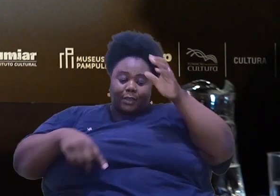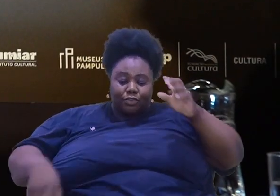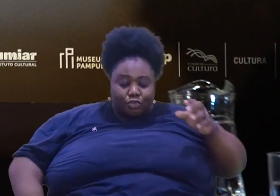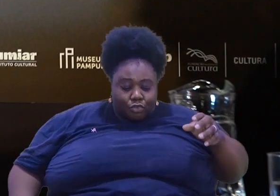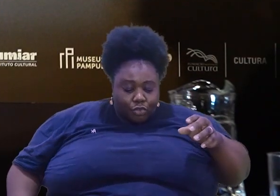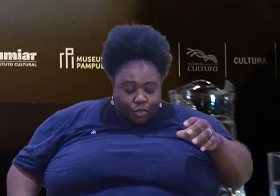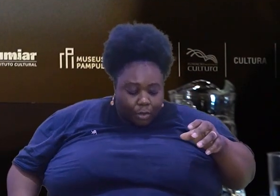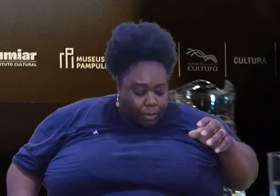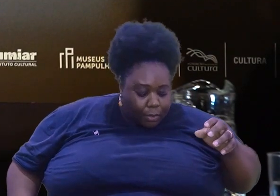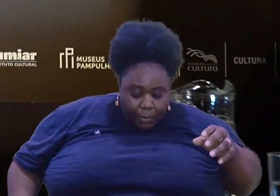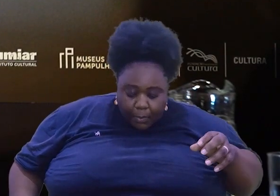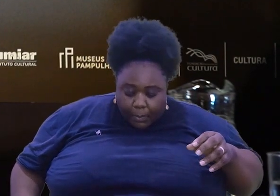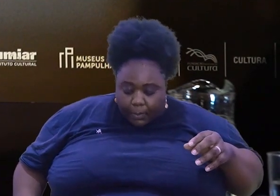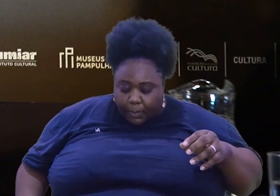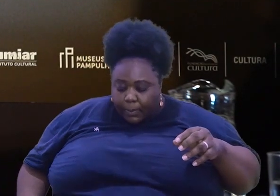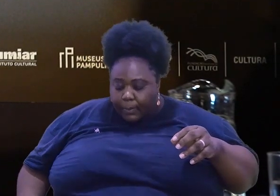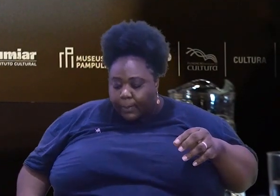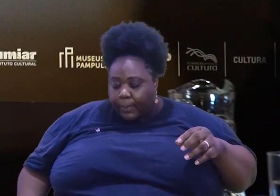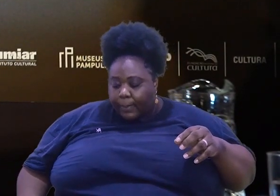mais calada.